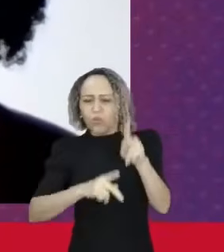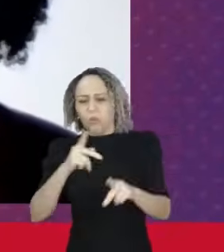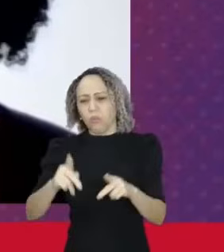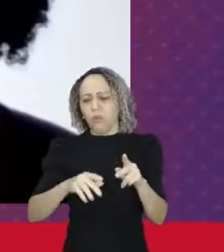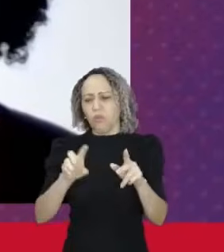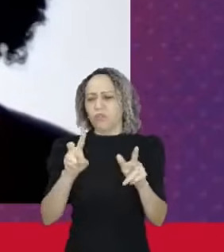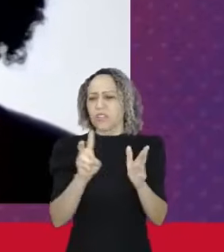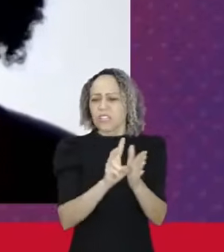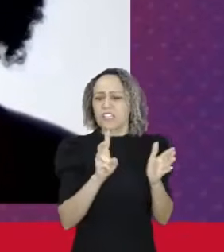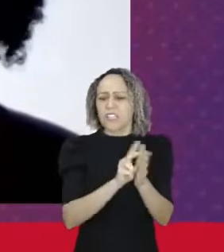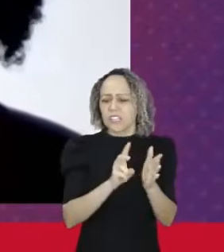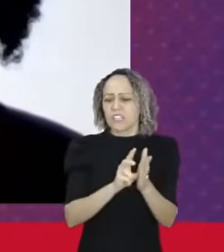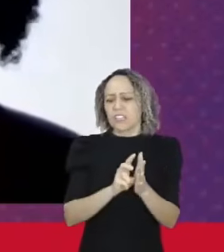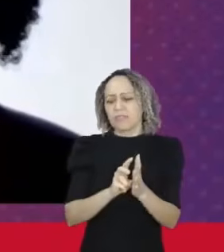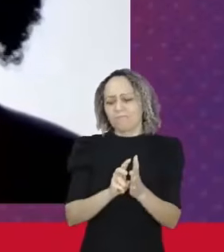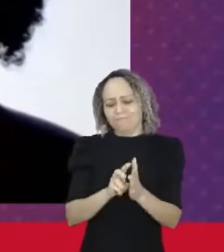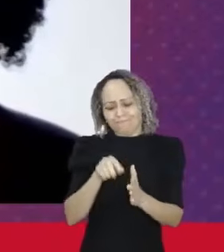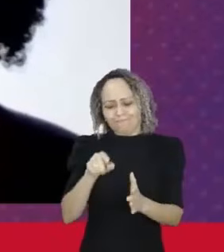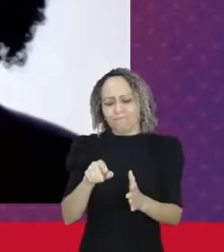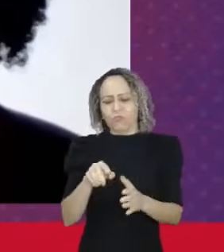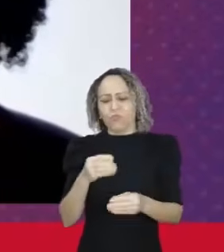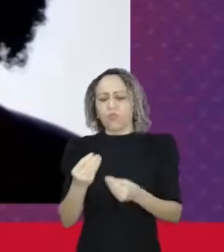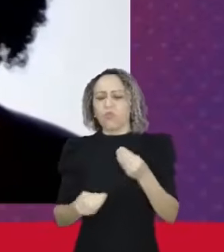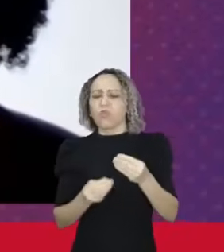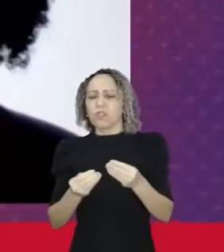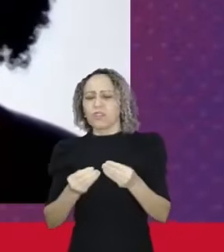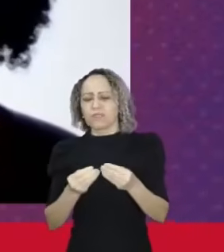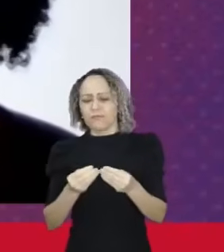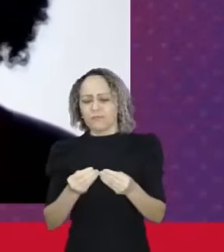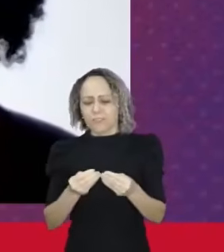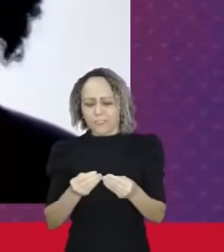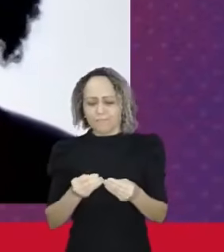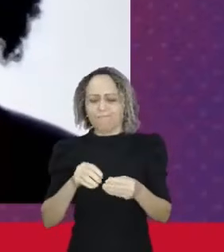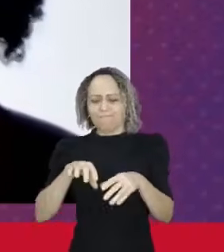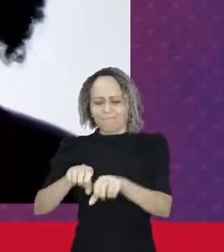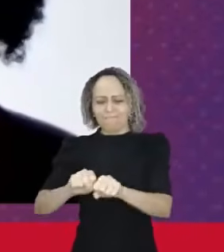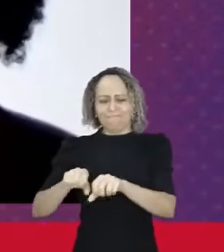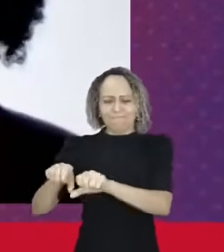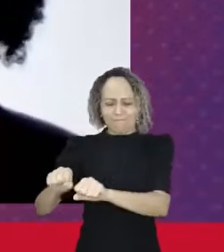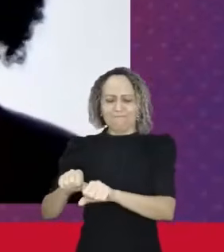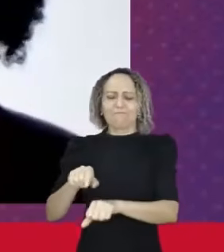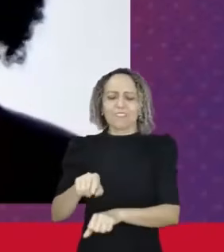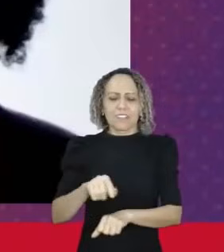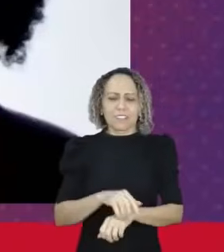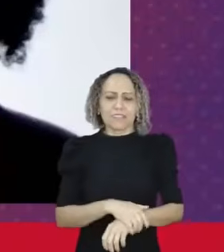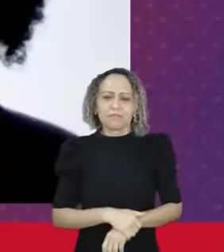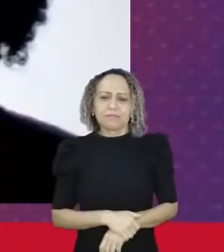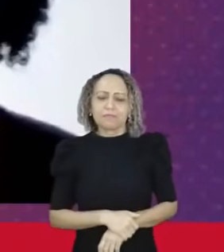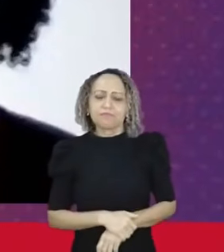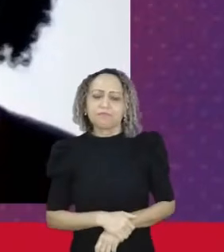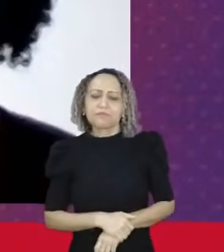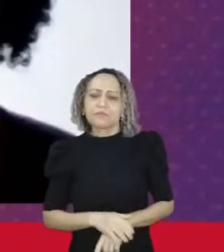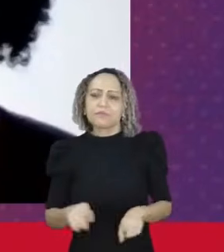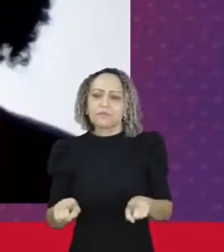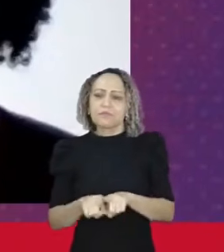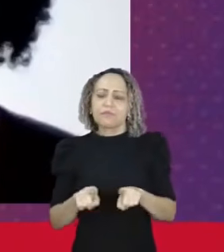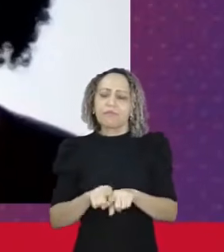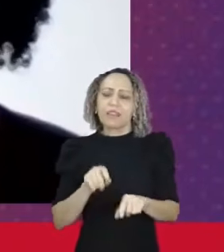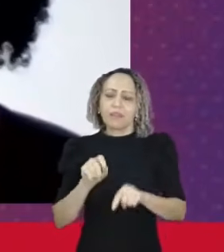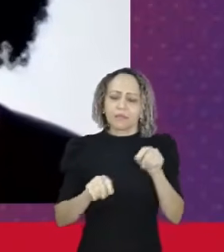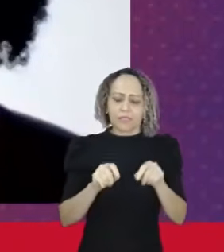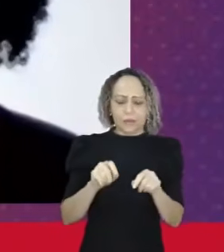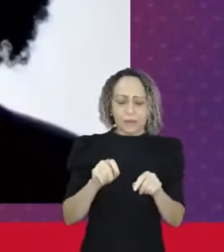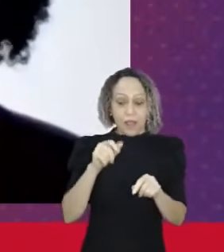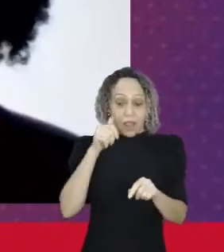circunstâncias prioritárias. Primeiro, na eliminação de mulheres que se opunham à ocupação dos seus